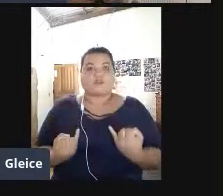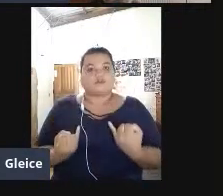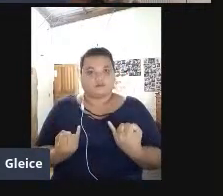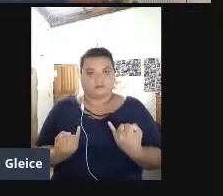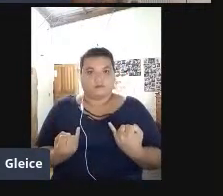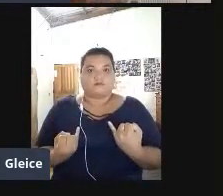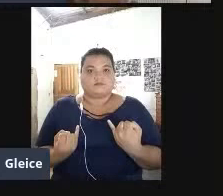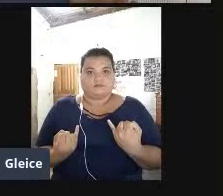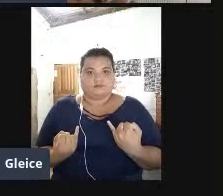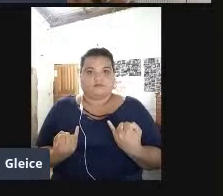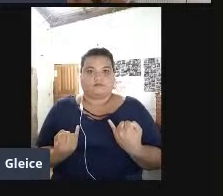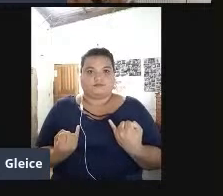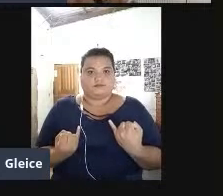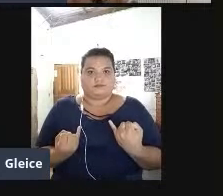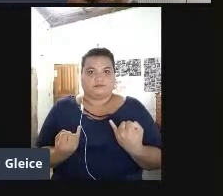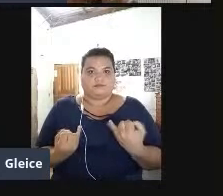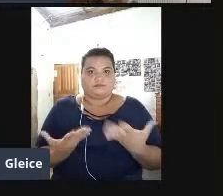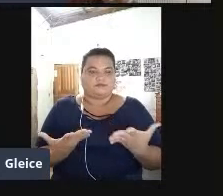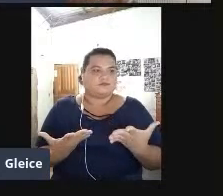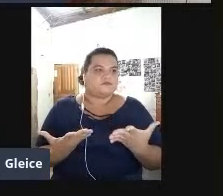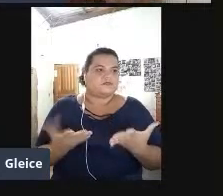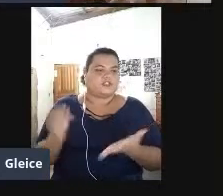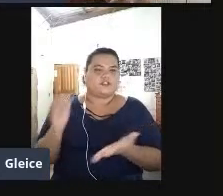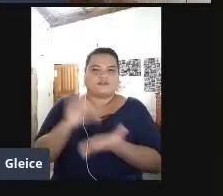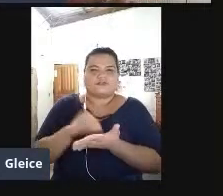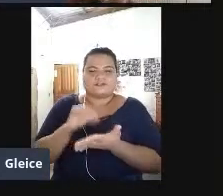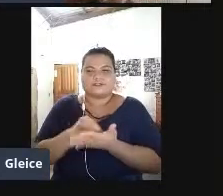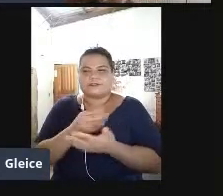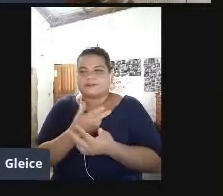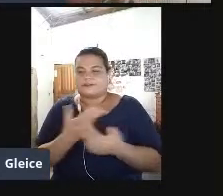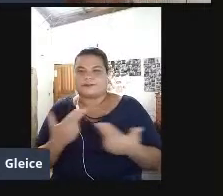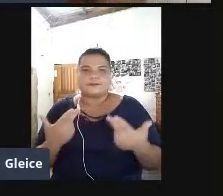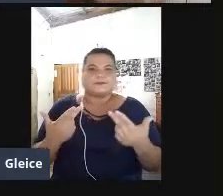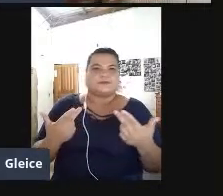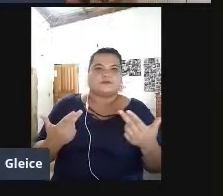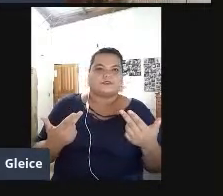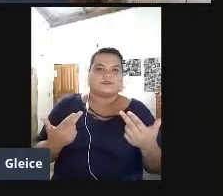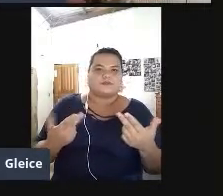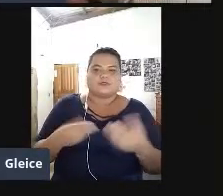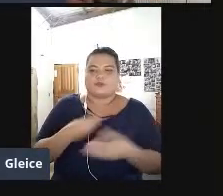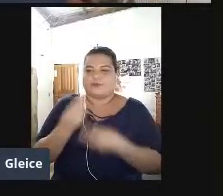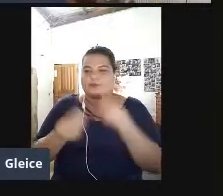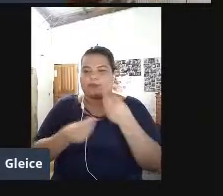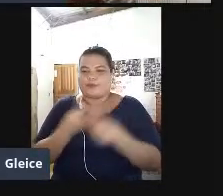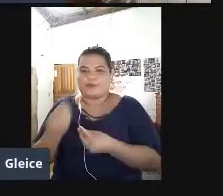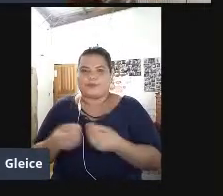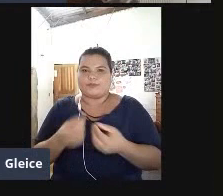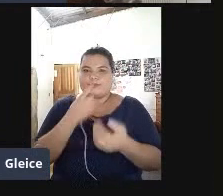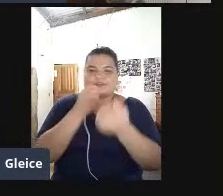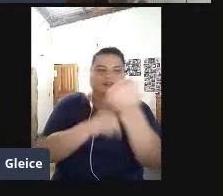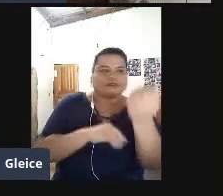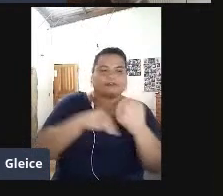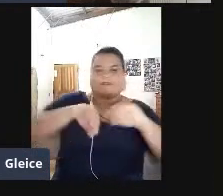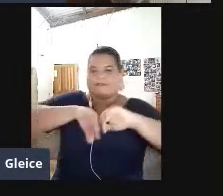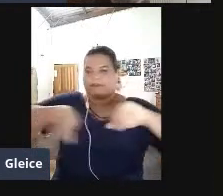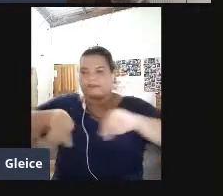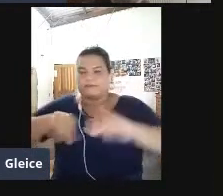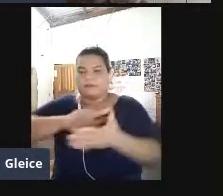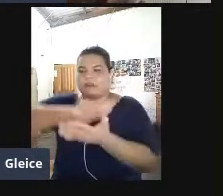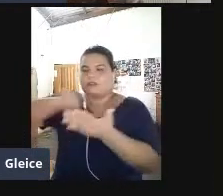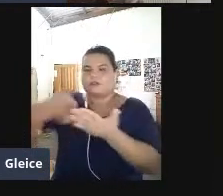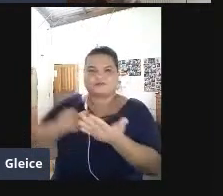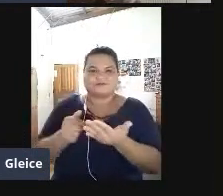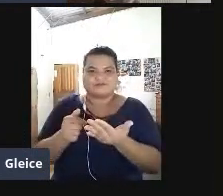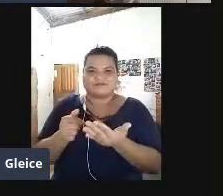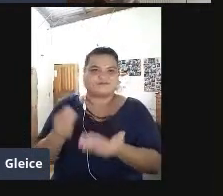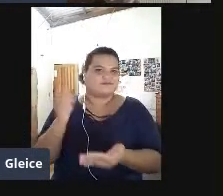isso, né? A máquina ela não é inteligente a ponto de separar globulina, de albumina, de proteína total, então ela expolia muita coisa. Mas a gente teve